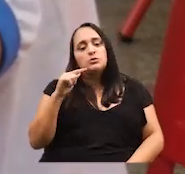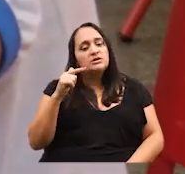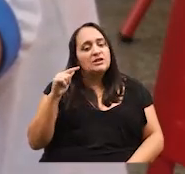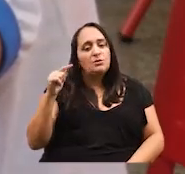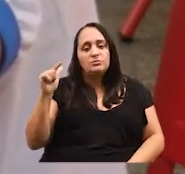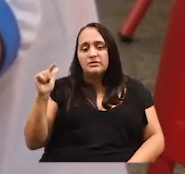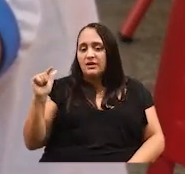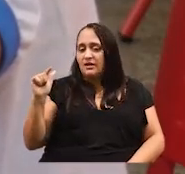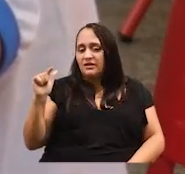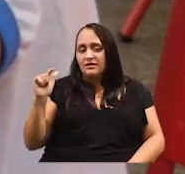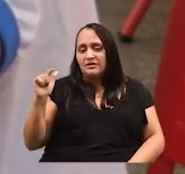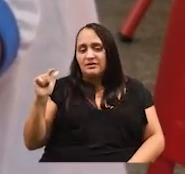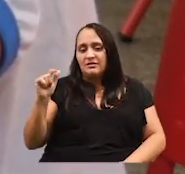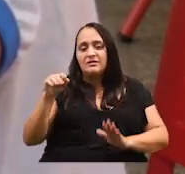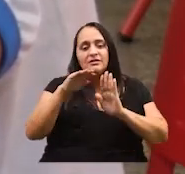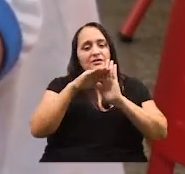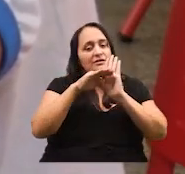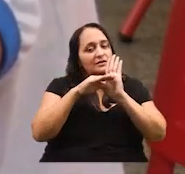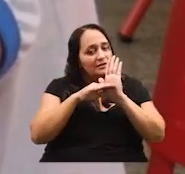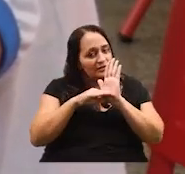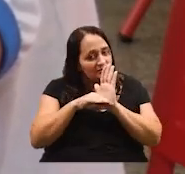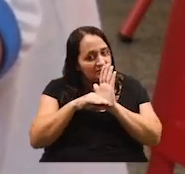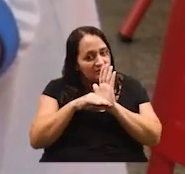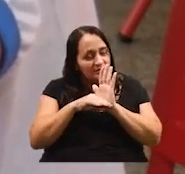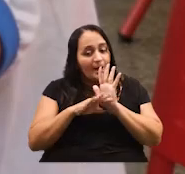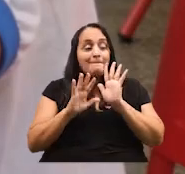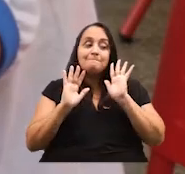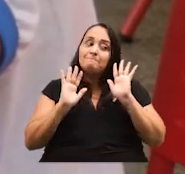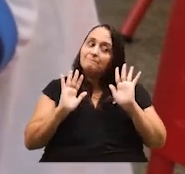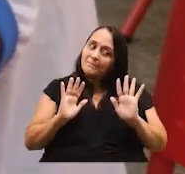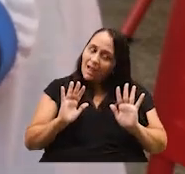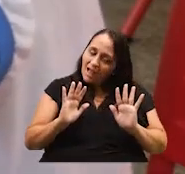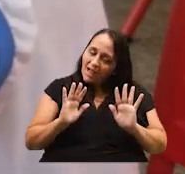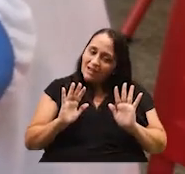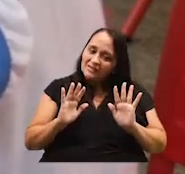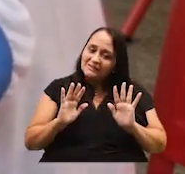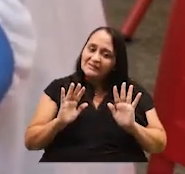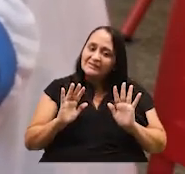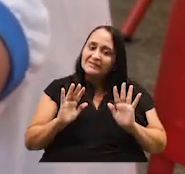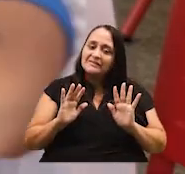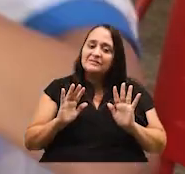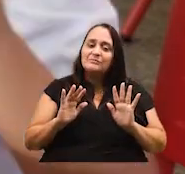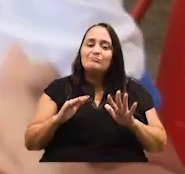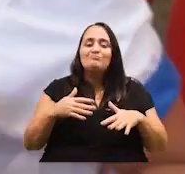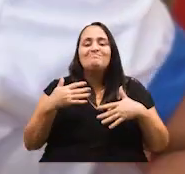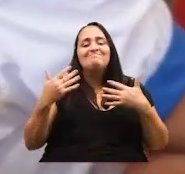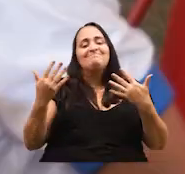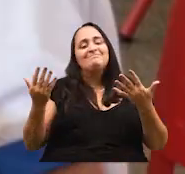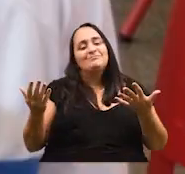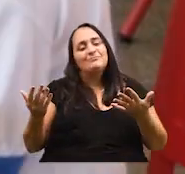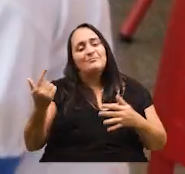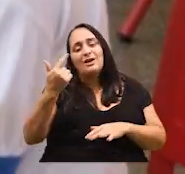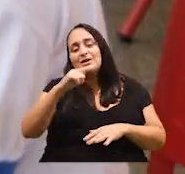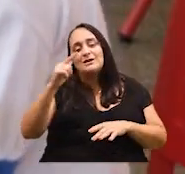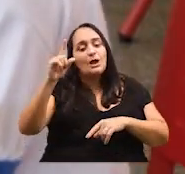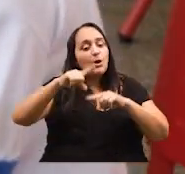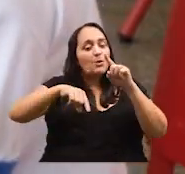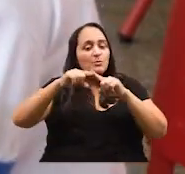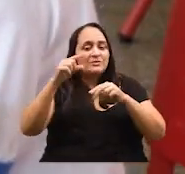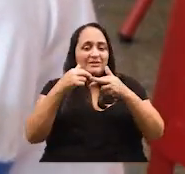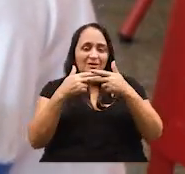tem receita. Ela não tem receita, não, ela é uma receita. É. Mas tem... Não tem os ingredientes. Isso, não tem